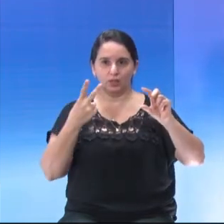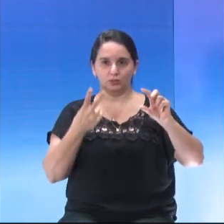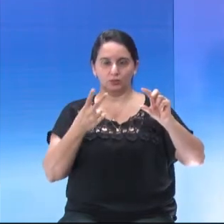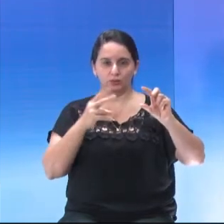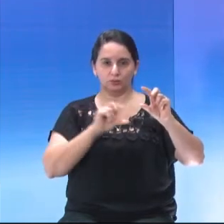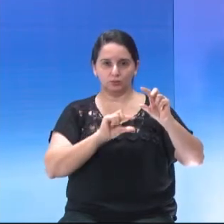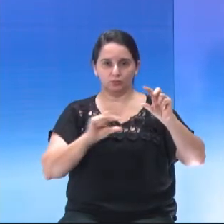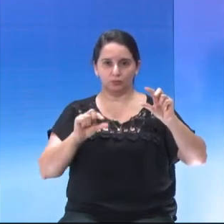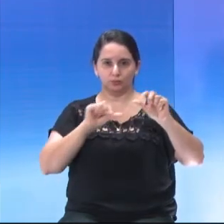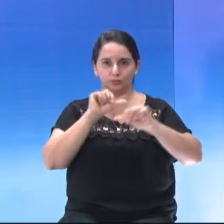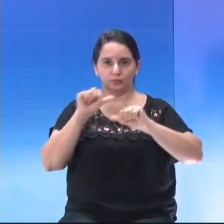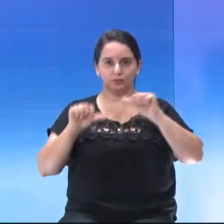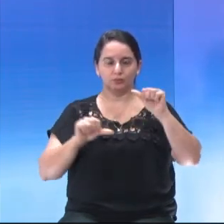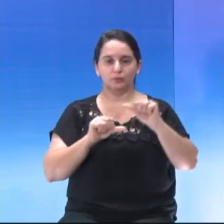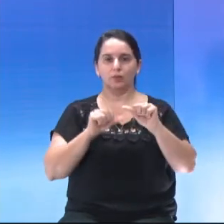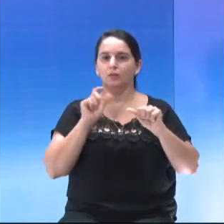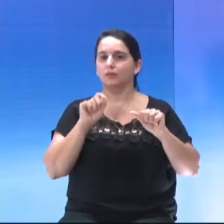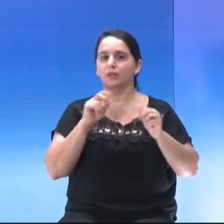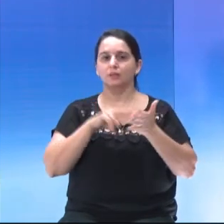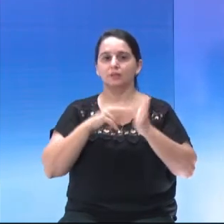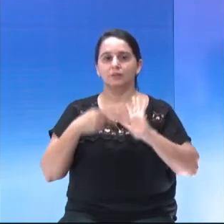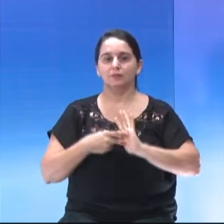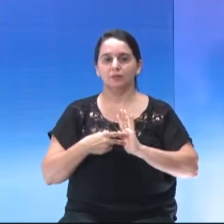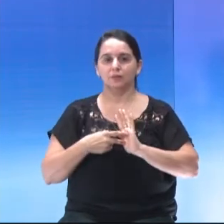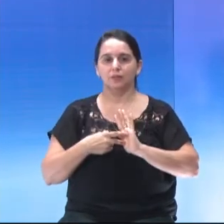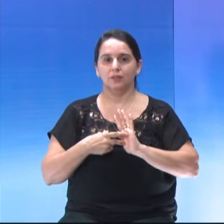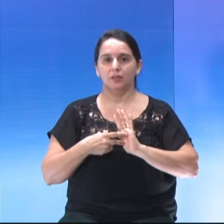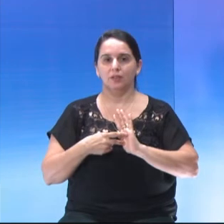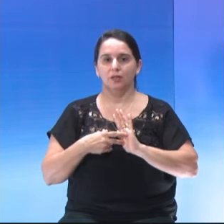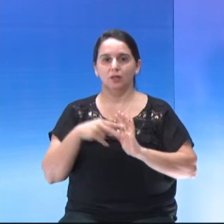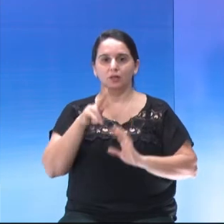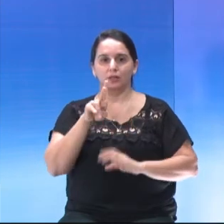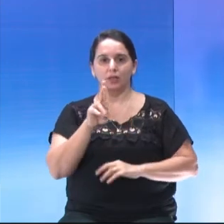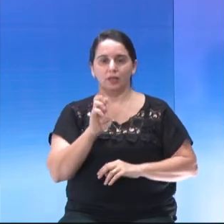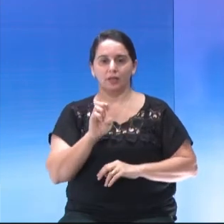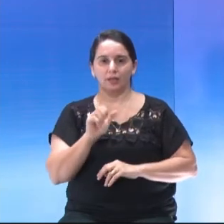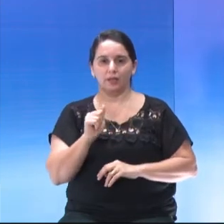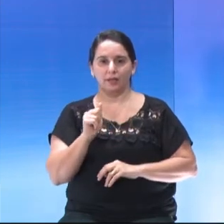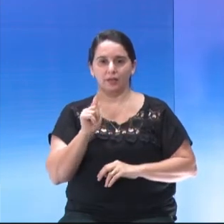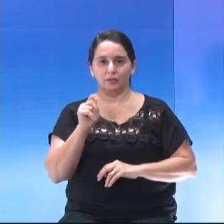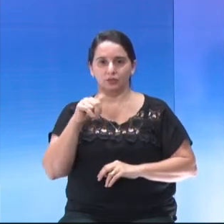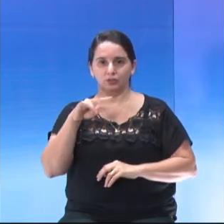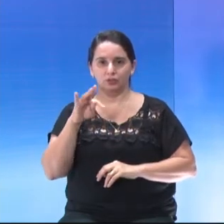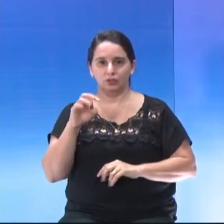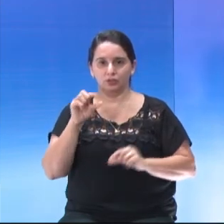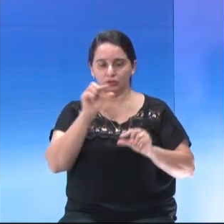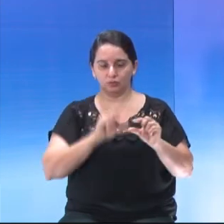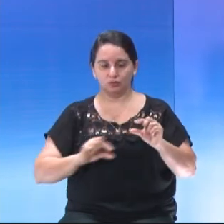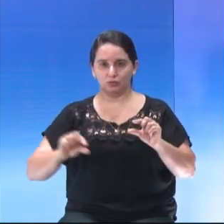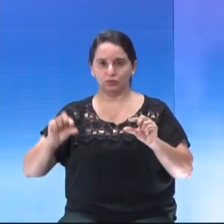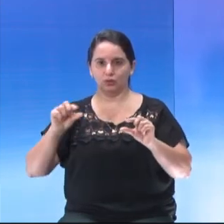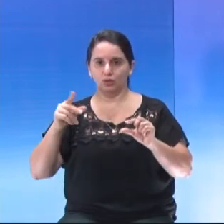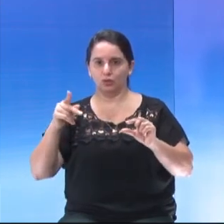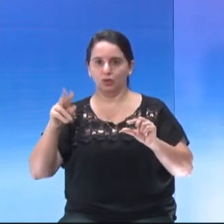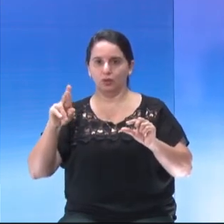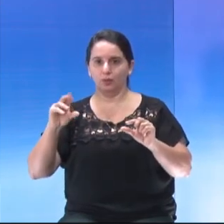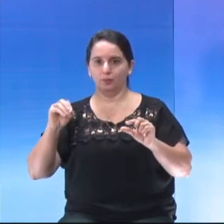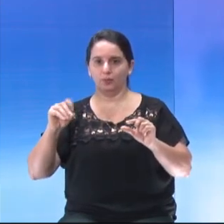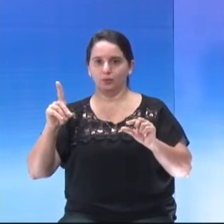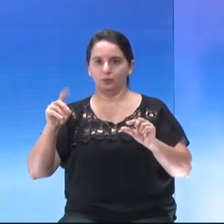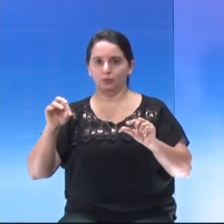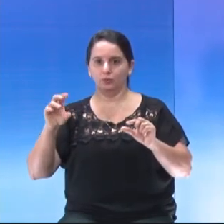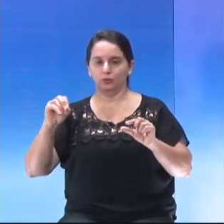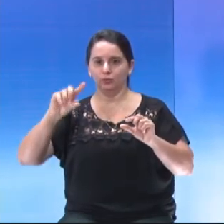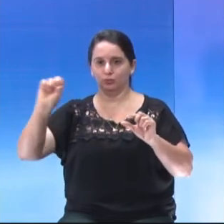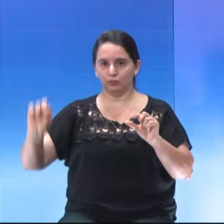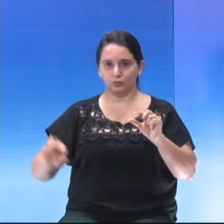2 eu vou inverter. O que significa isso? O que era reagente vai para o lado dos produtos e o que era produto